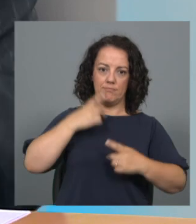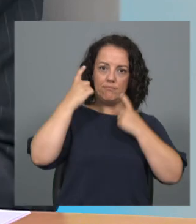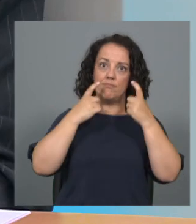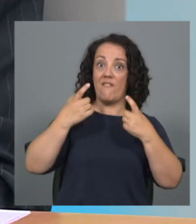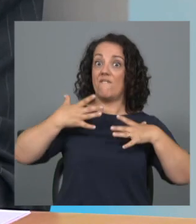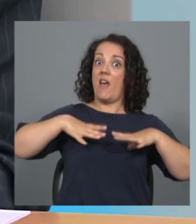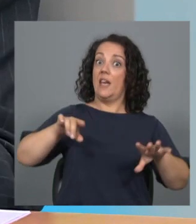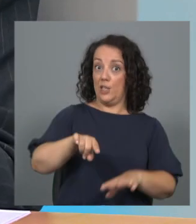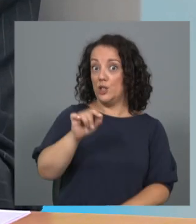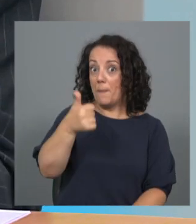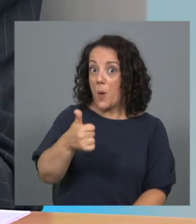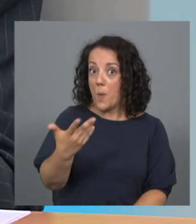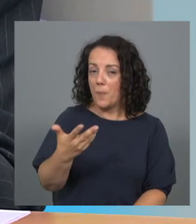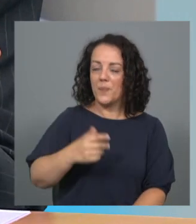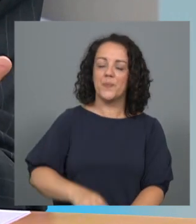a isso.